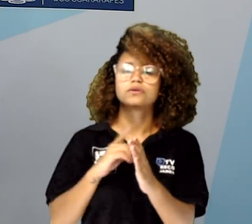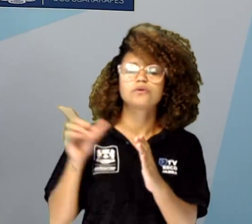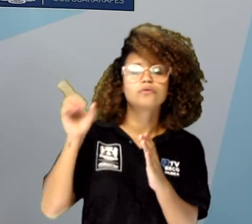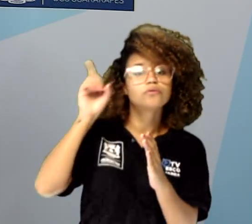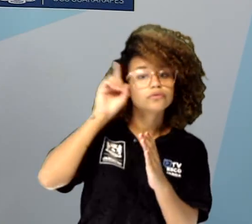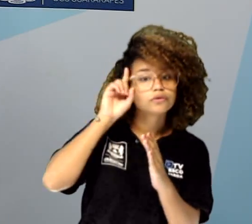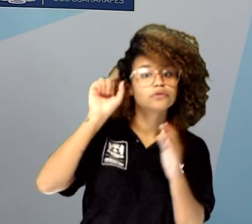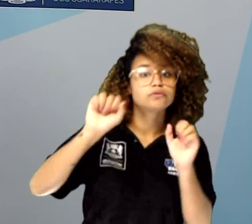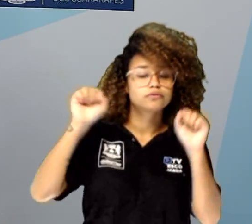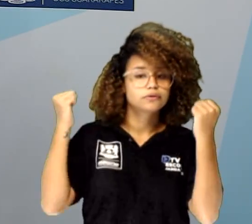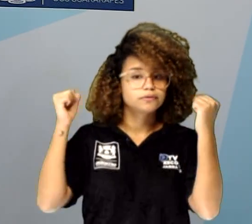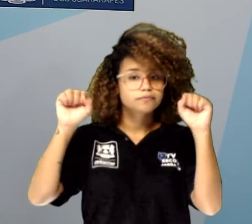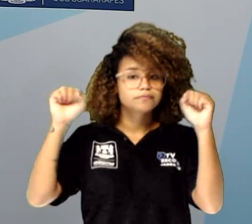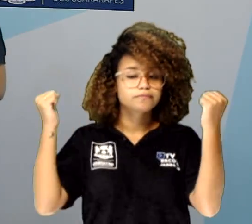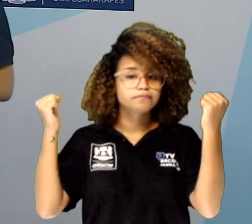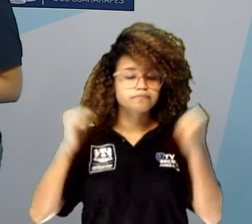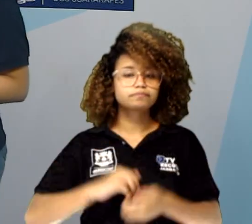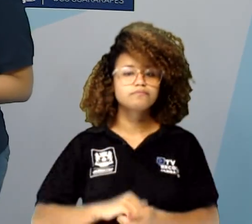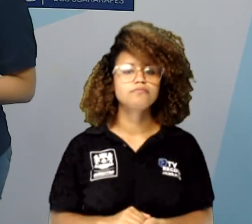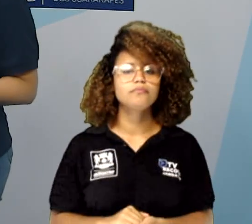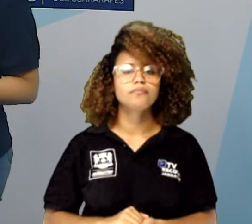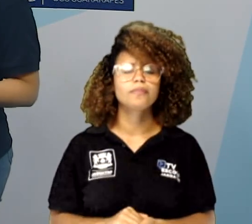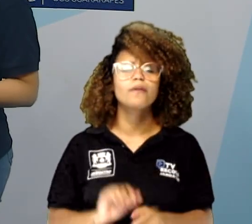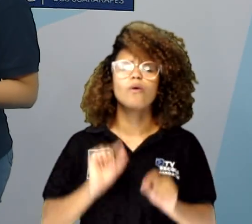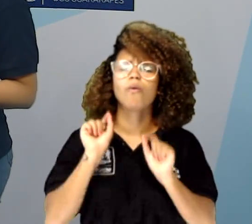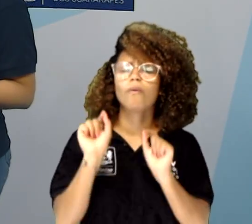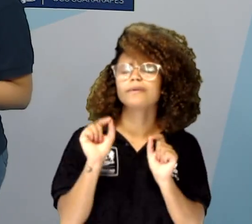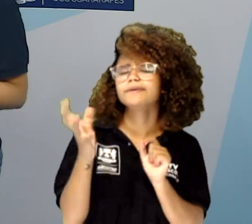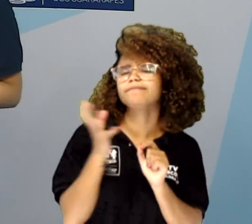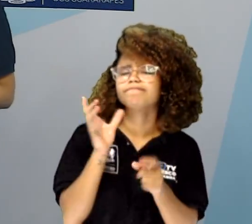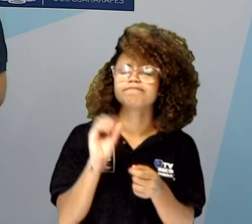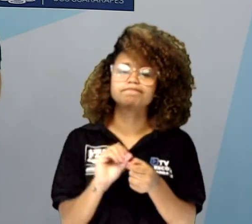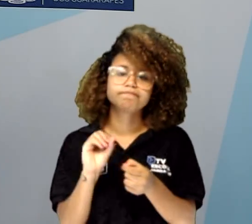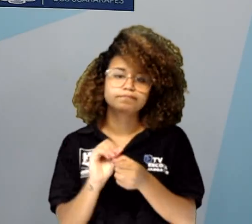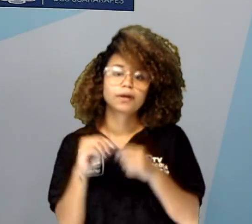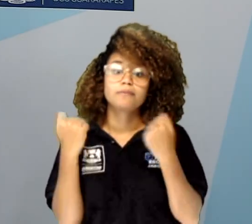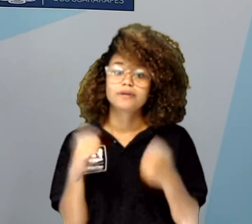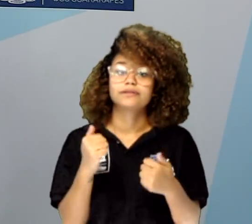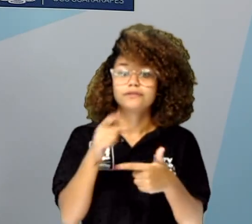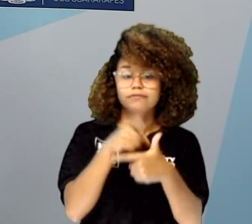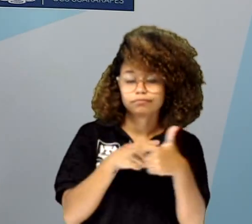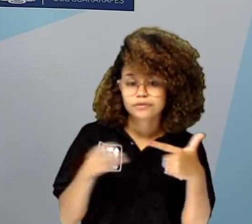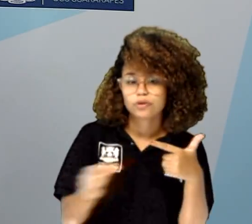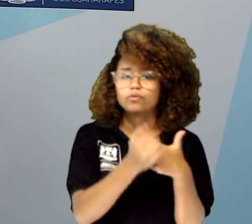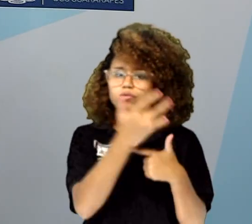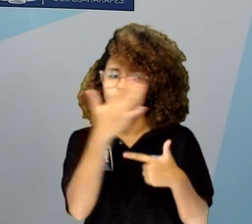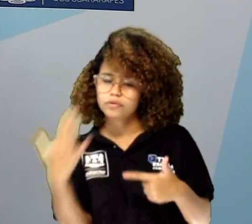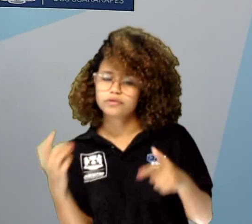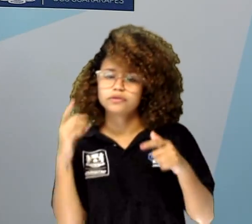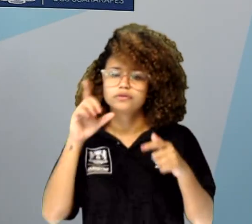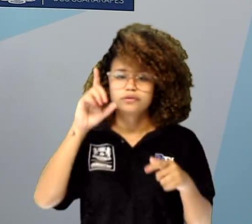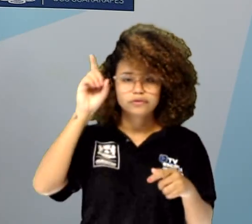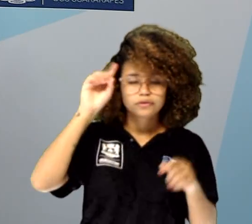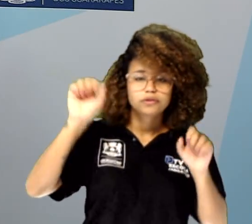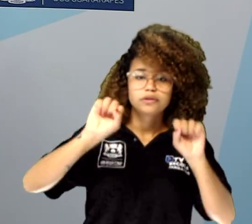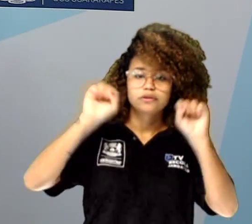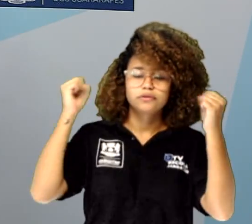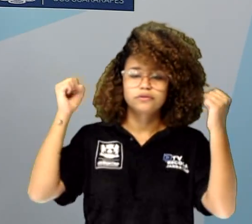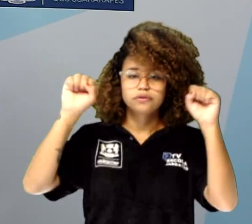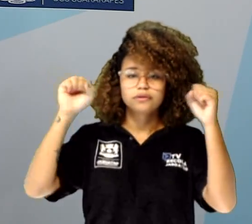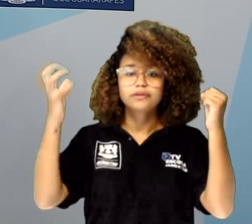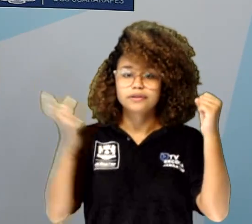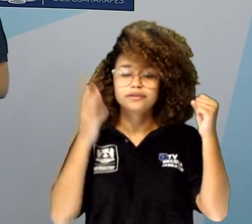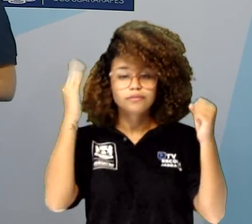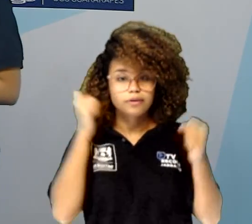desse treinamento, tá? Então, aí o que a gente vai fazer, né? A gente vai dividir a quantidade de treinos que ele quer saber, no caso